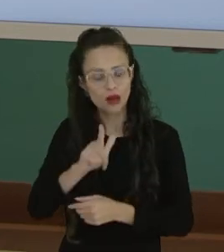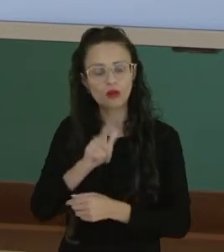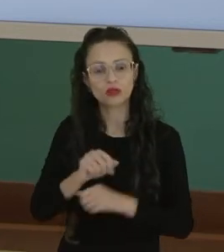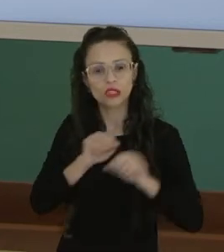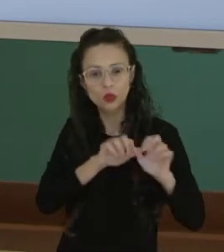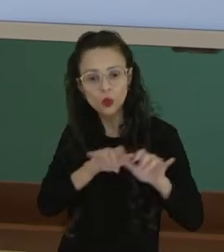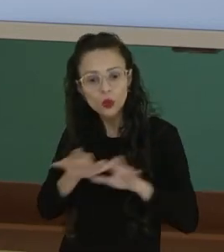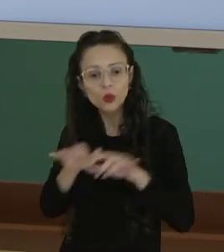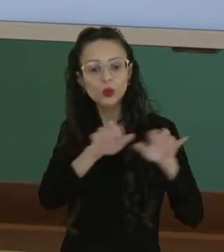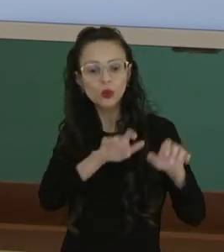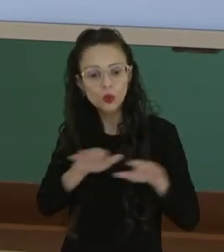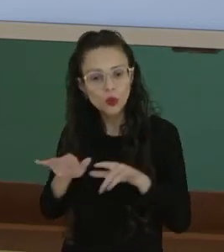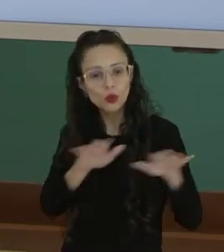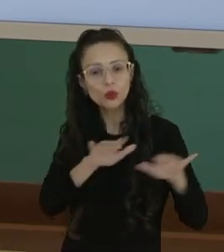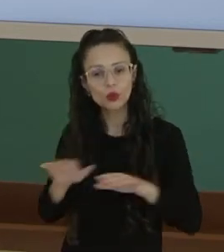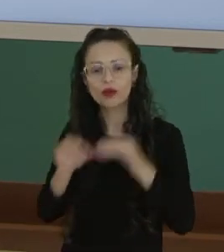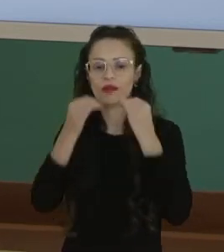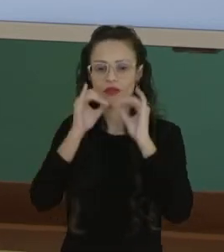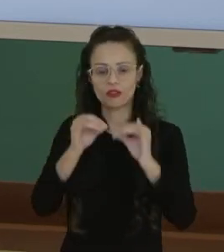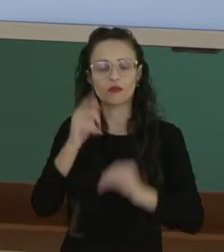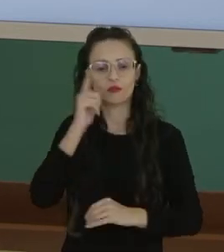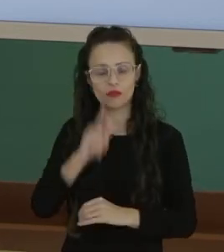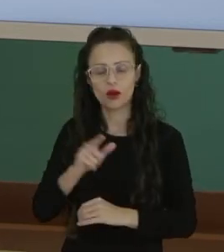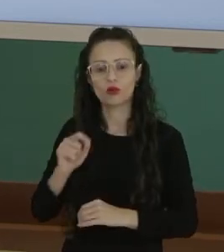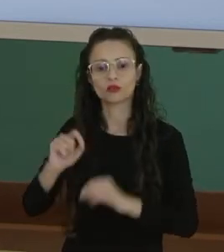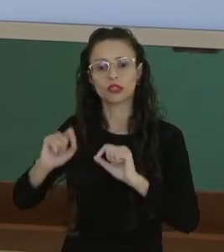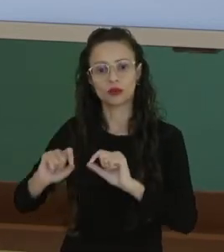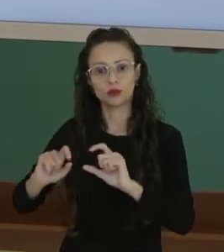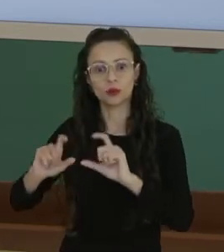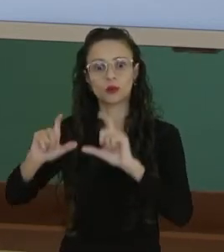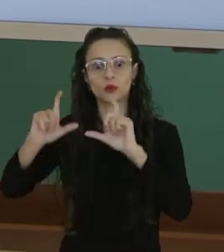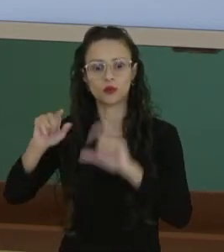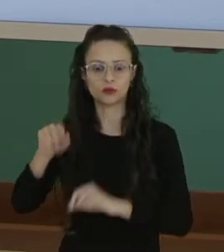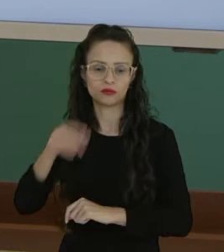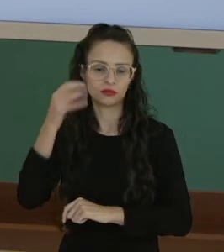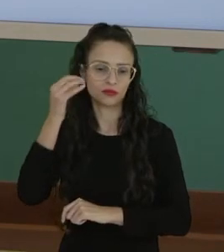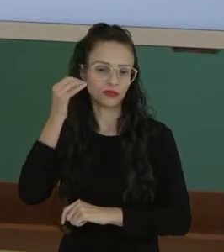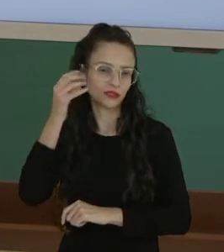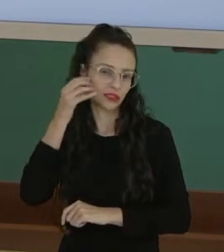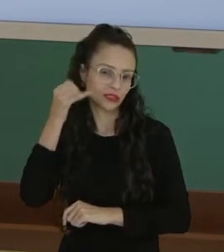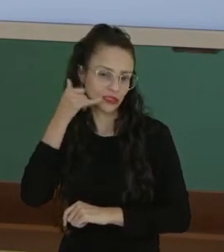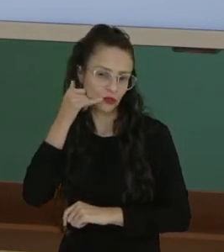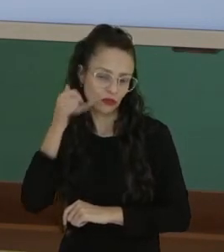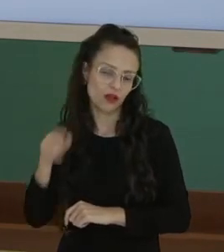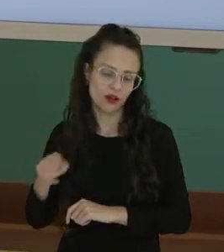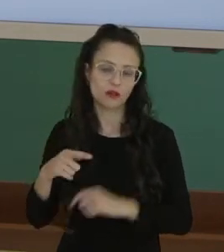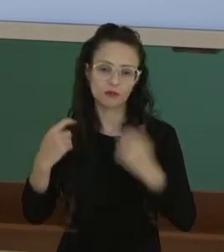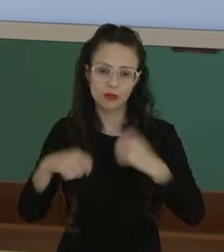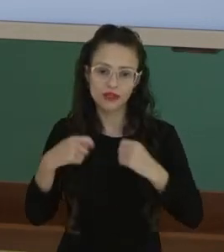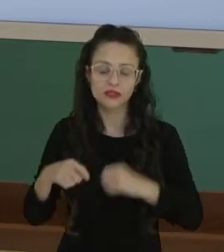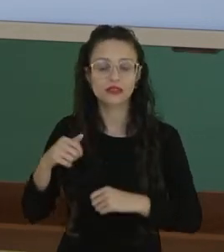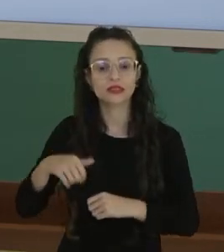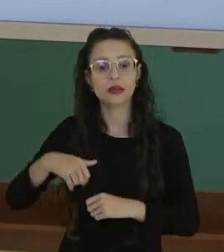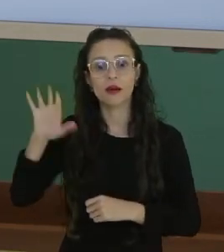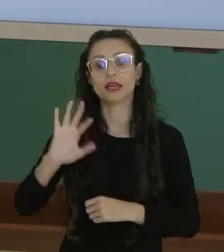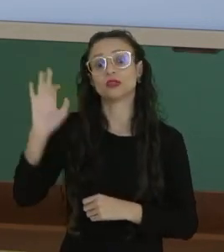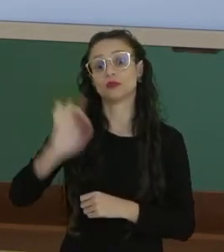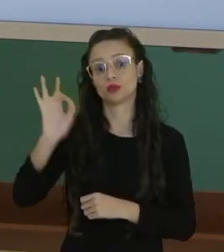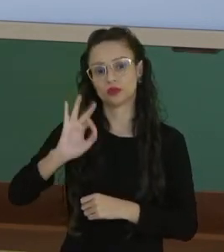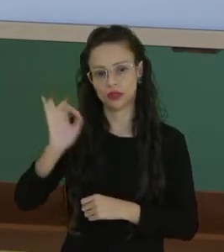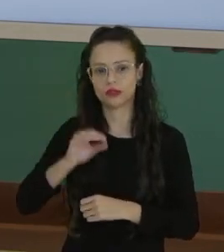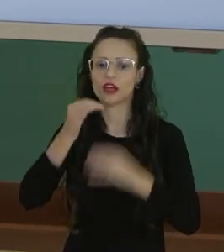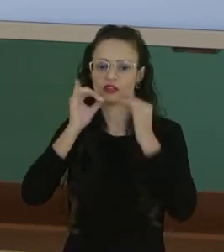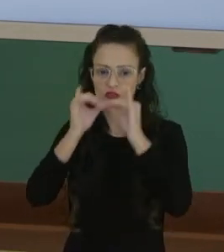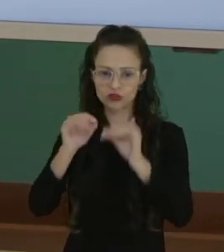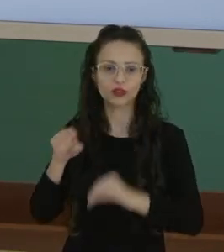corrente suficiente para poder alimentar um celular que, nesse caso, tem uma demanda alta de corrente